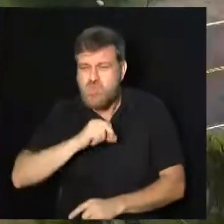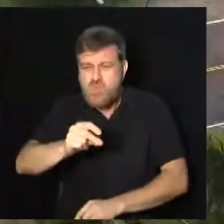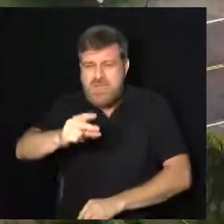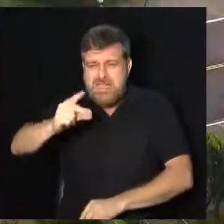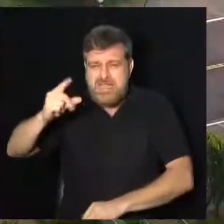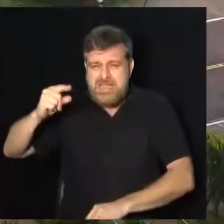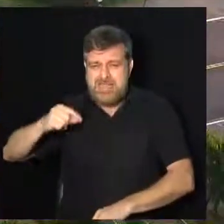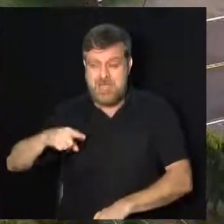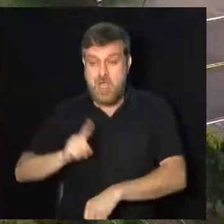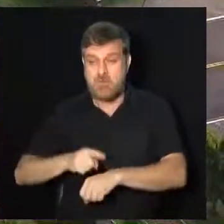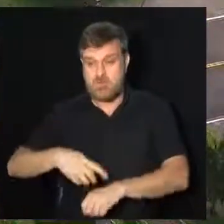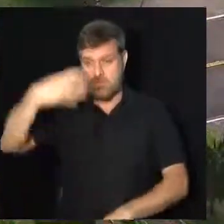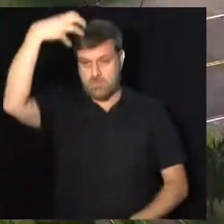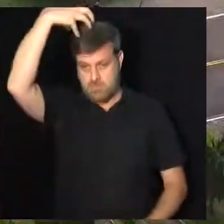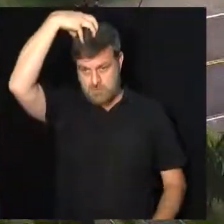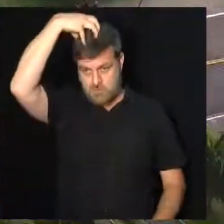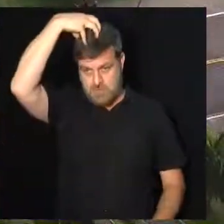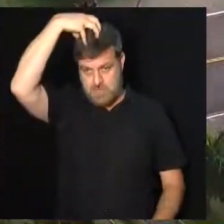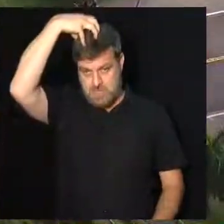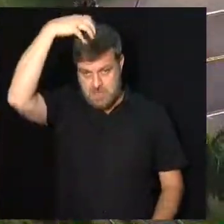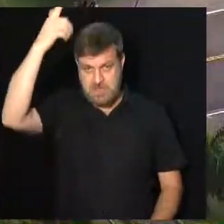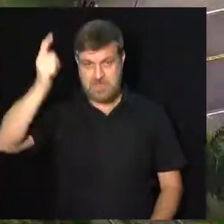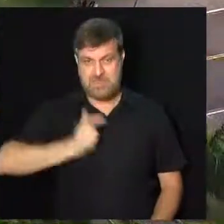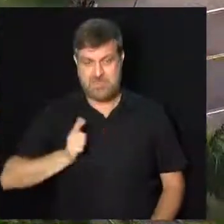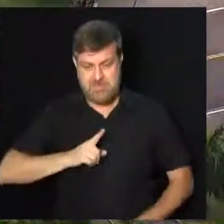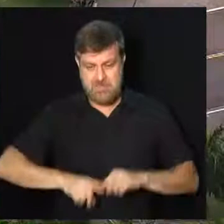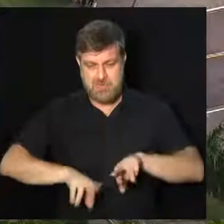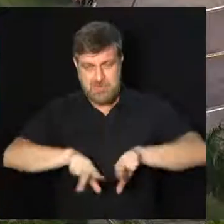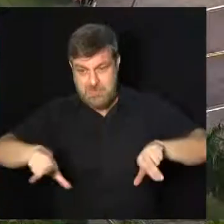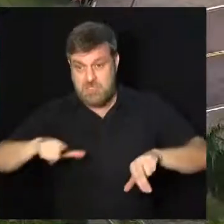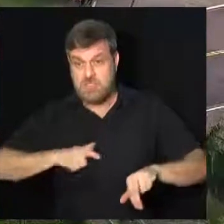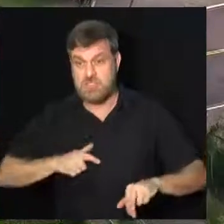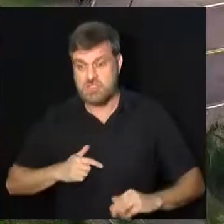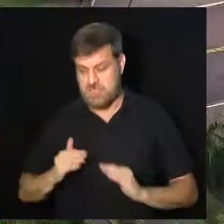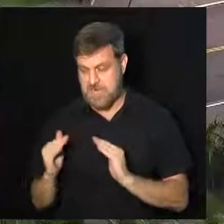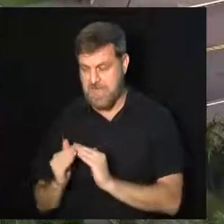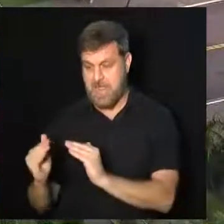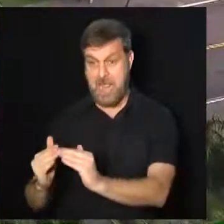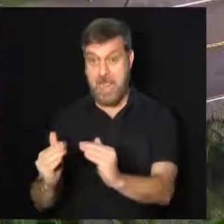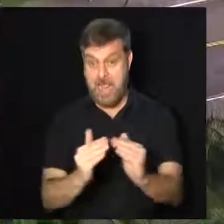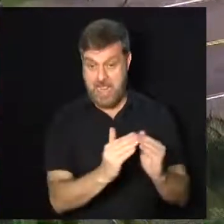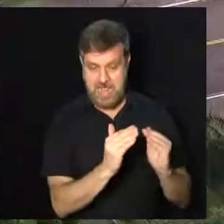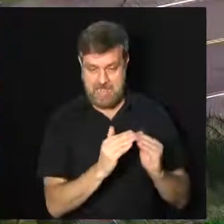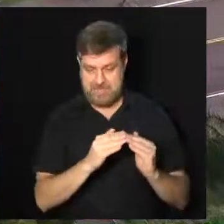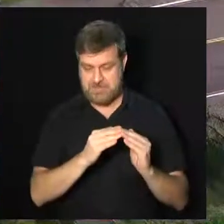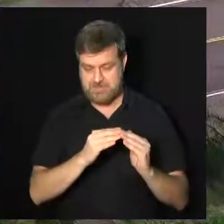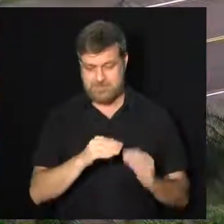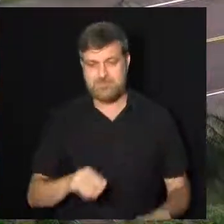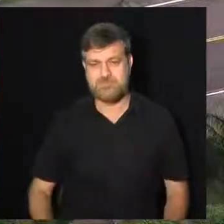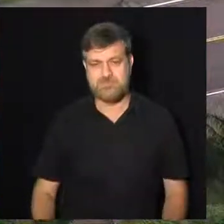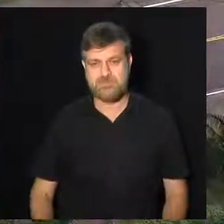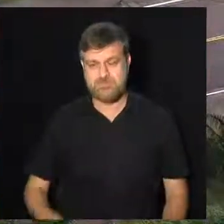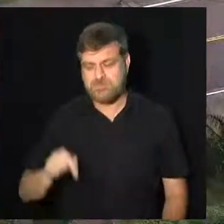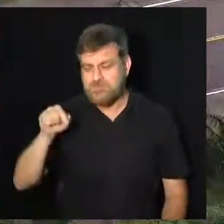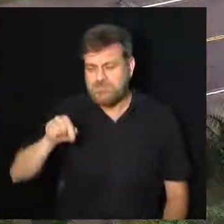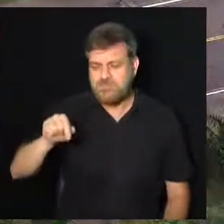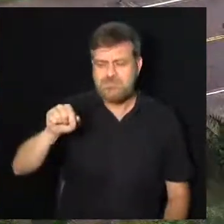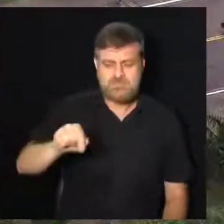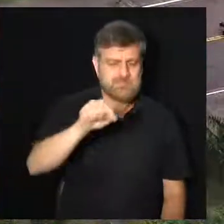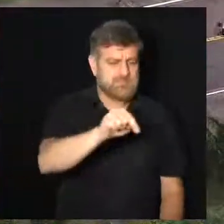Teve várias culturas, né? E existiam as casas coloniais aqui. Essas casas, elas